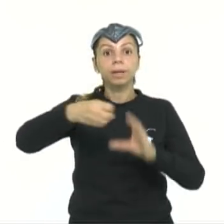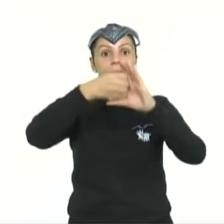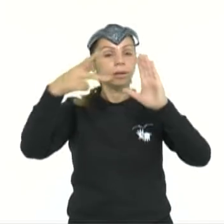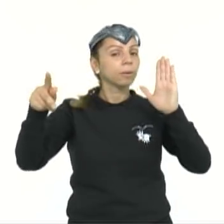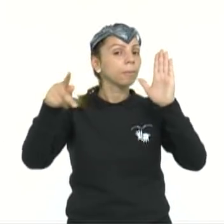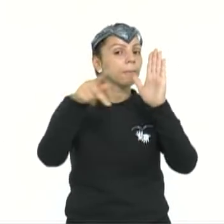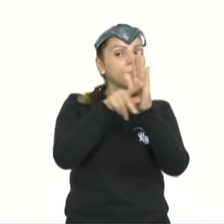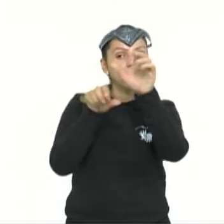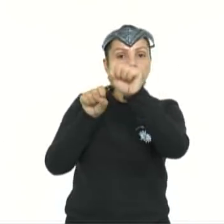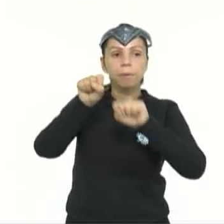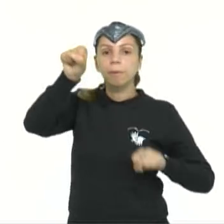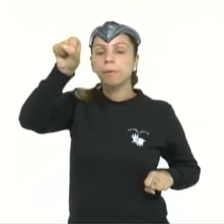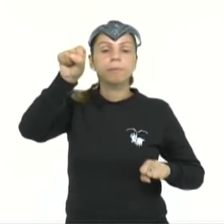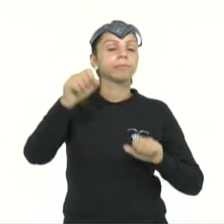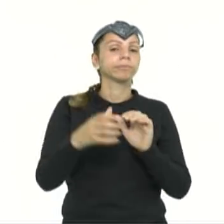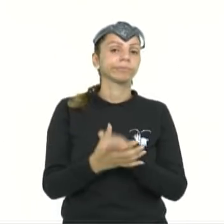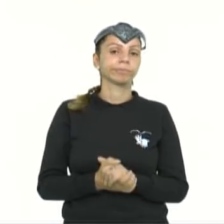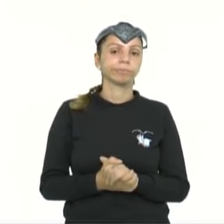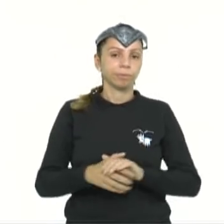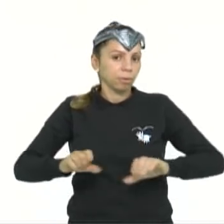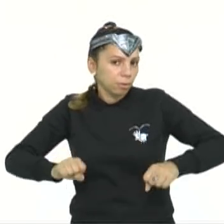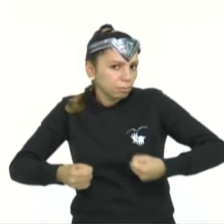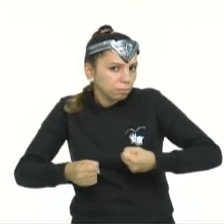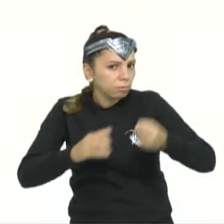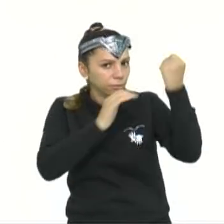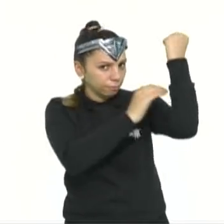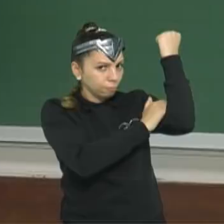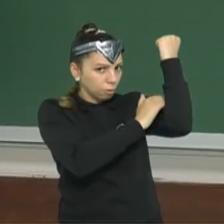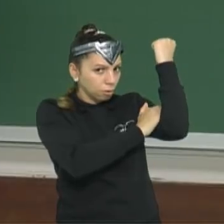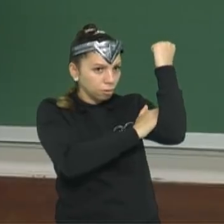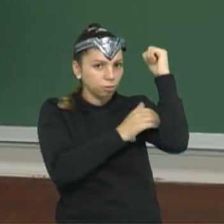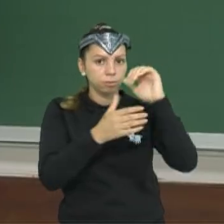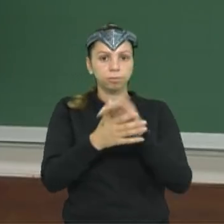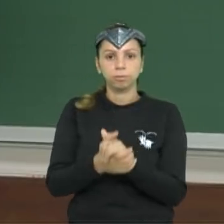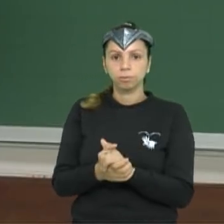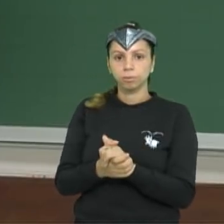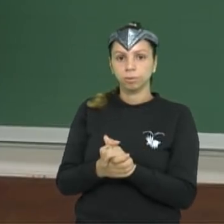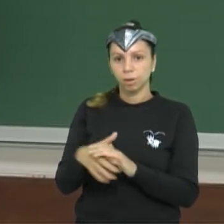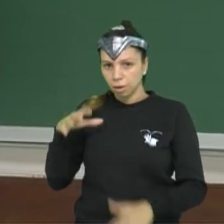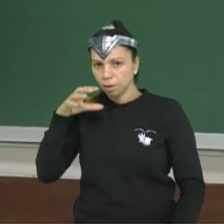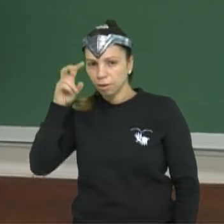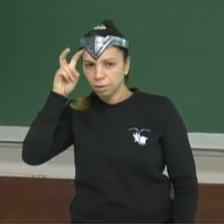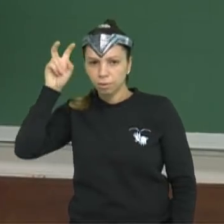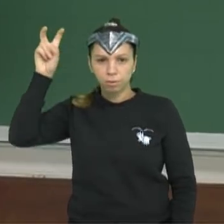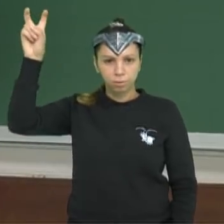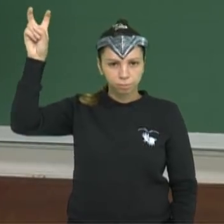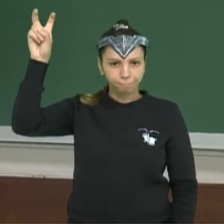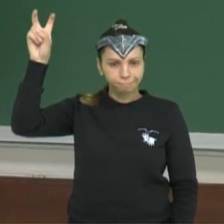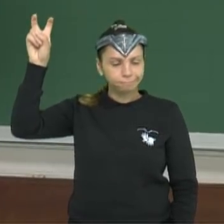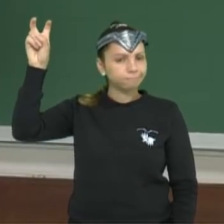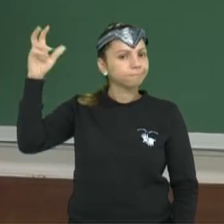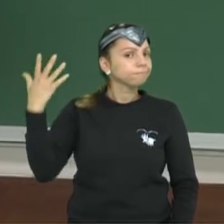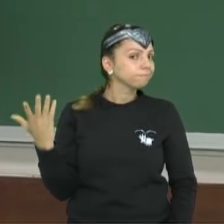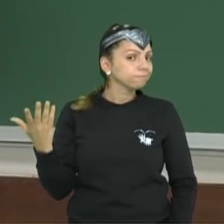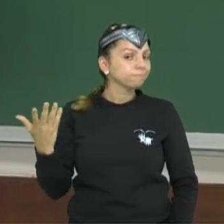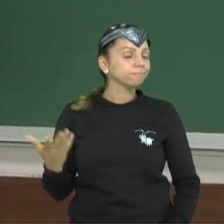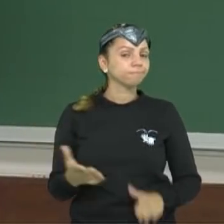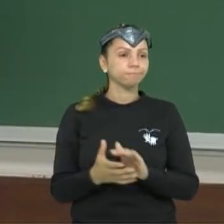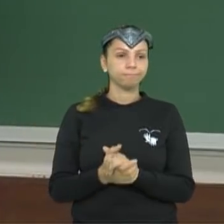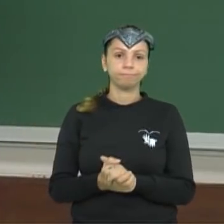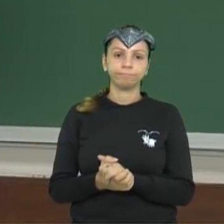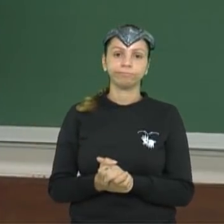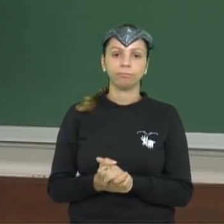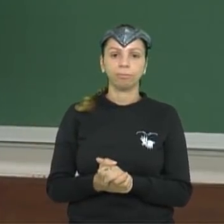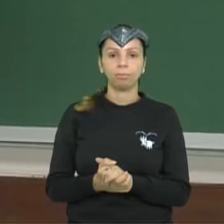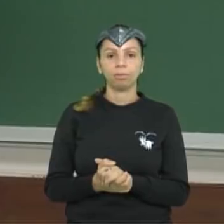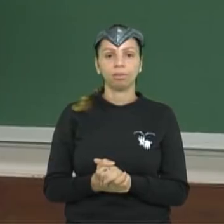super-herói. Strong, força. Smart, inteligência, esperto.